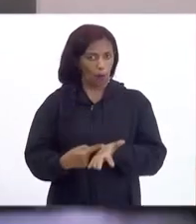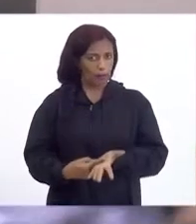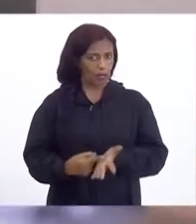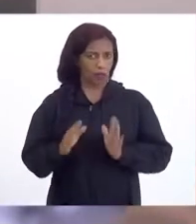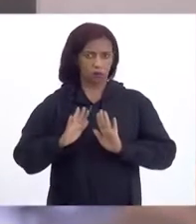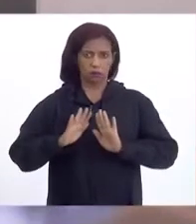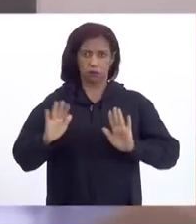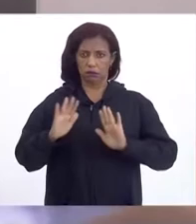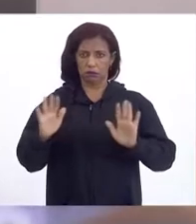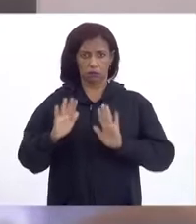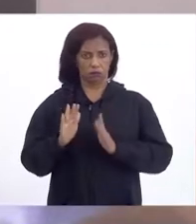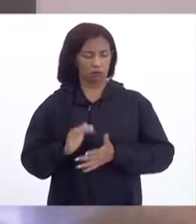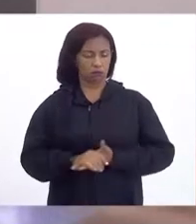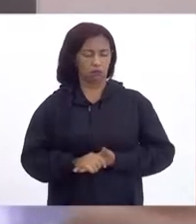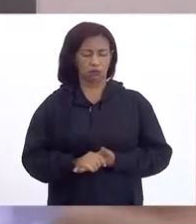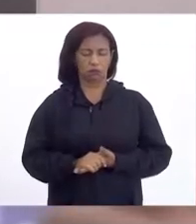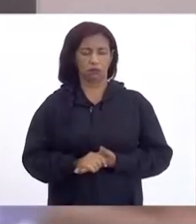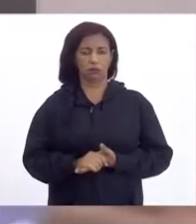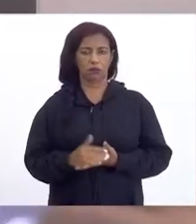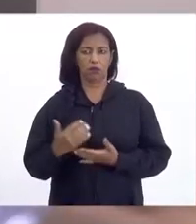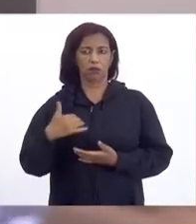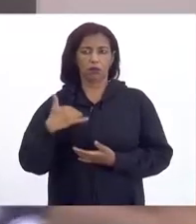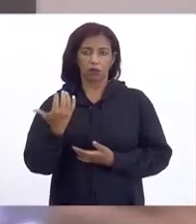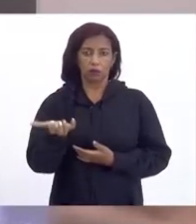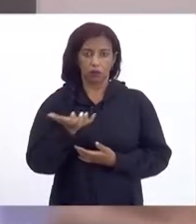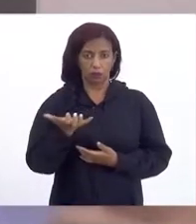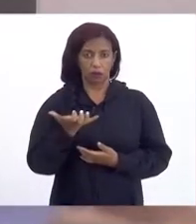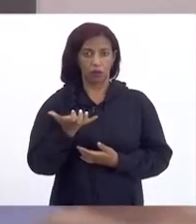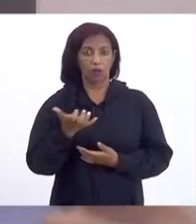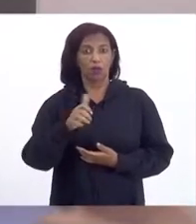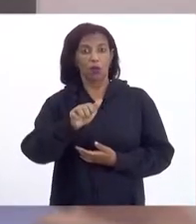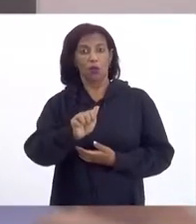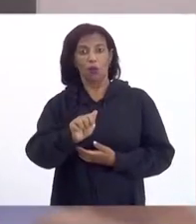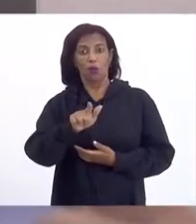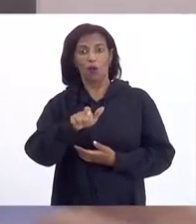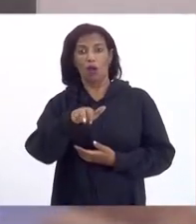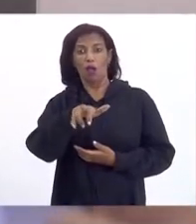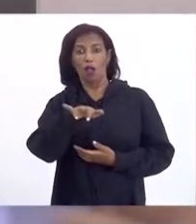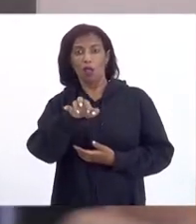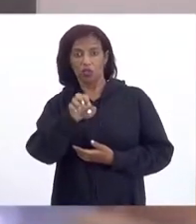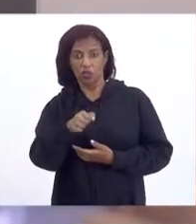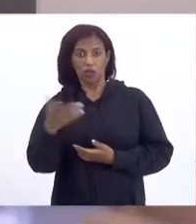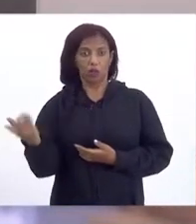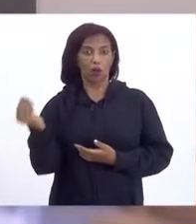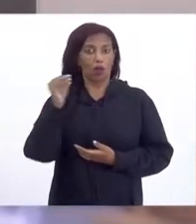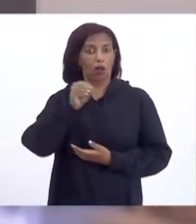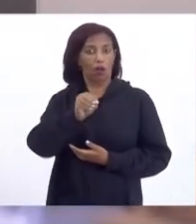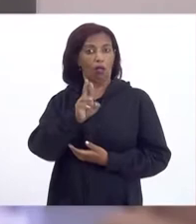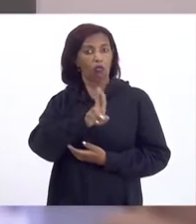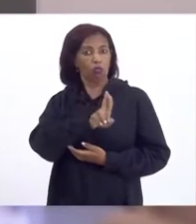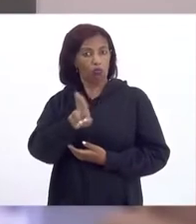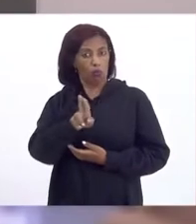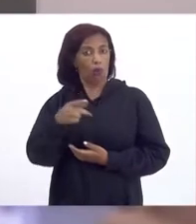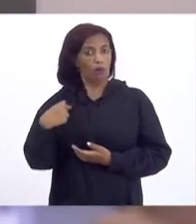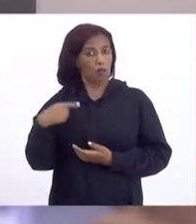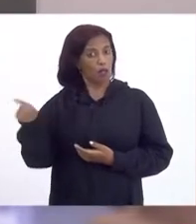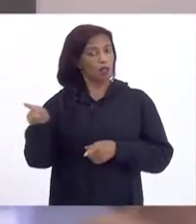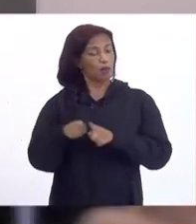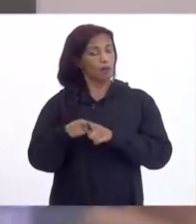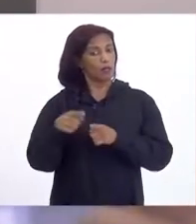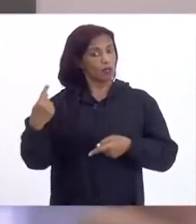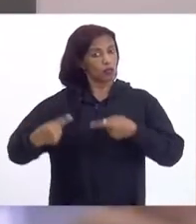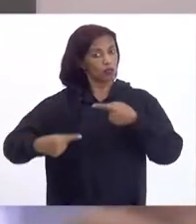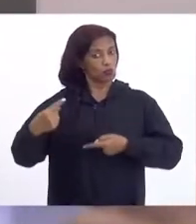nada aleatório. Então eu queria... E o Alexandre Freitas apresentou o nome. Então ele também está concorrendo,